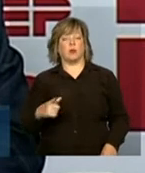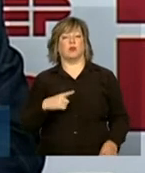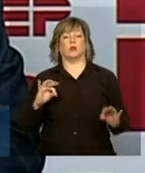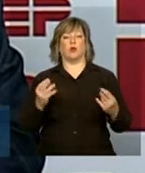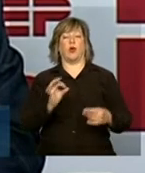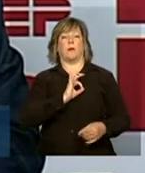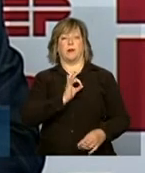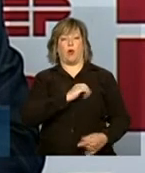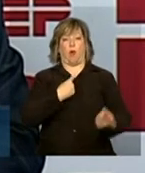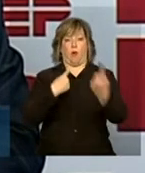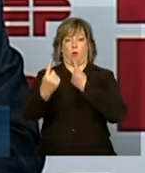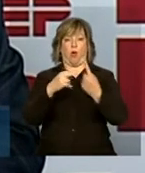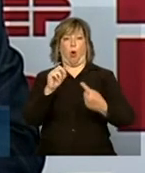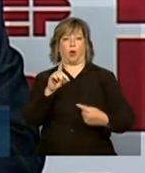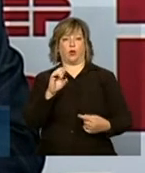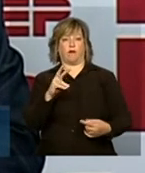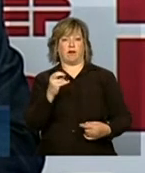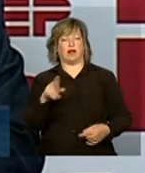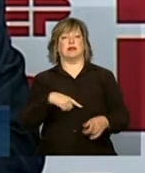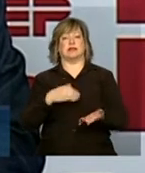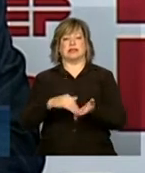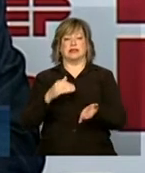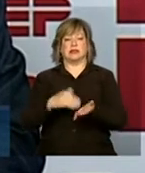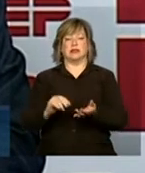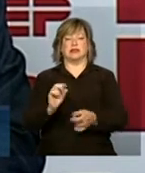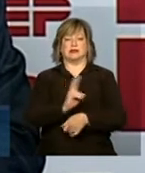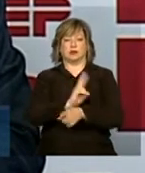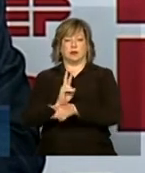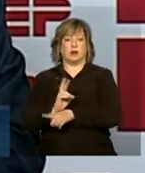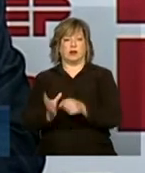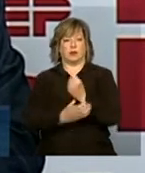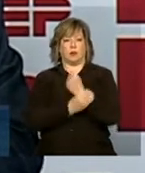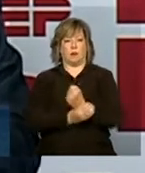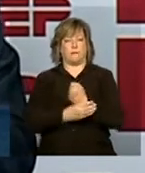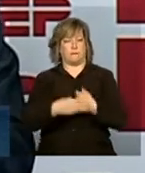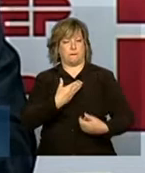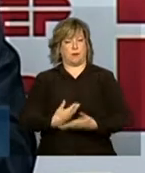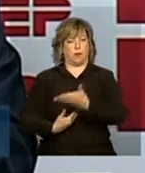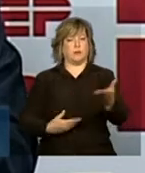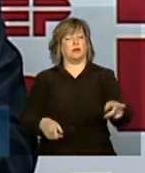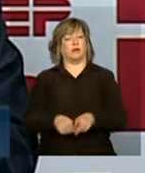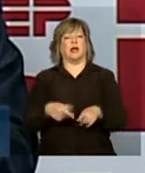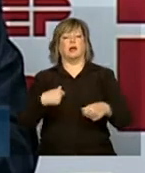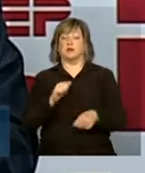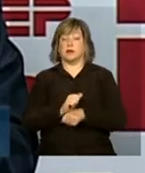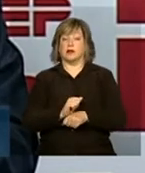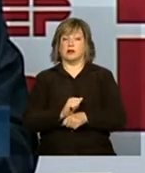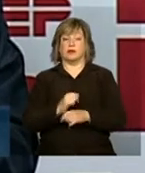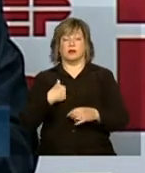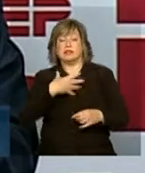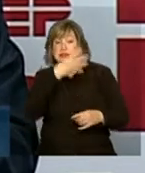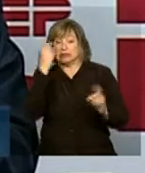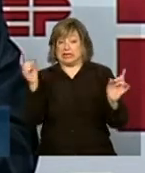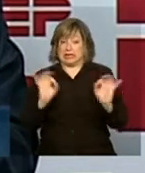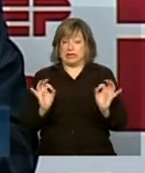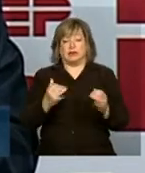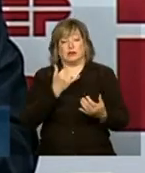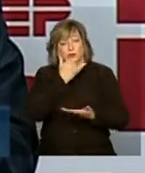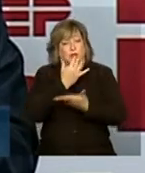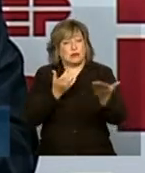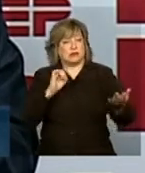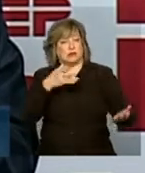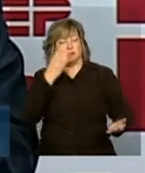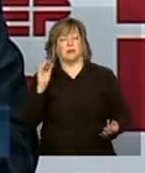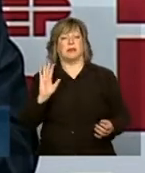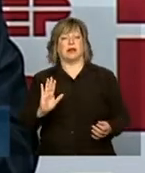Polícia Rodoviária Federal, da Secretaria de Segurança Pública. Enfim, espero que não tenha esquecido ninguém. E,